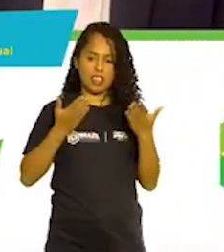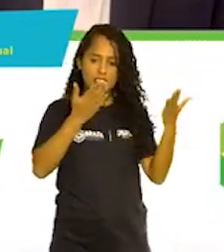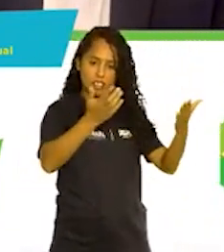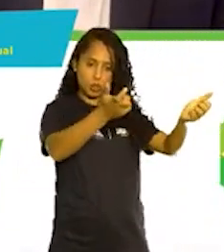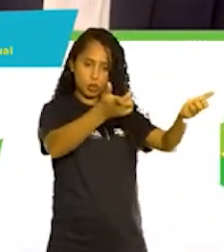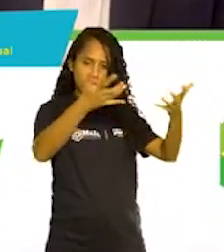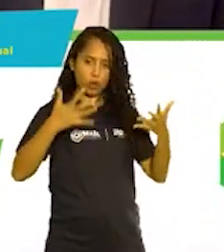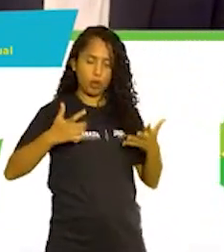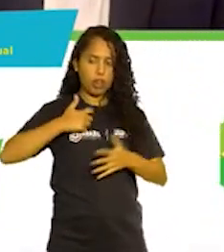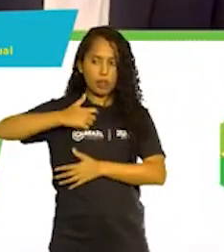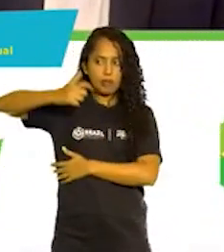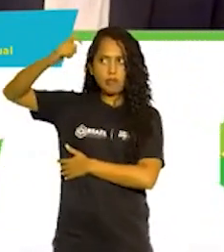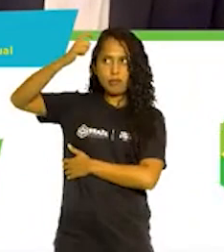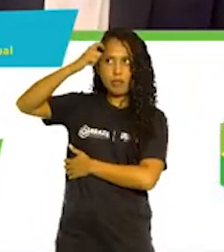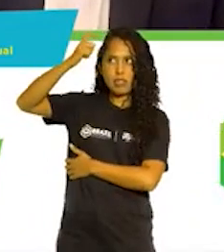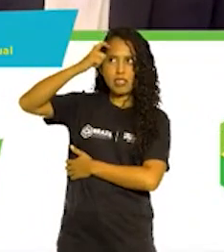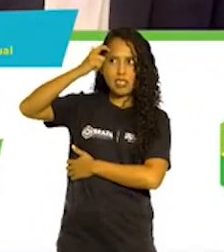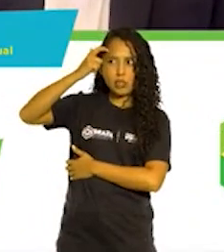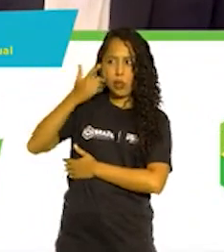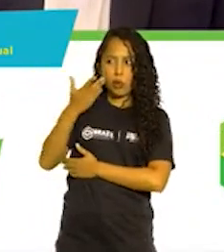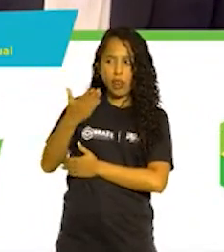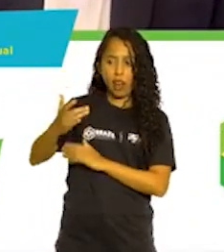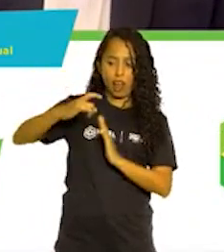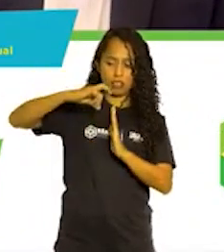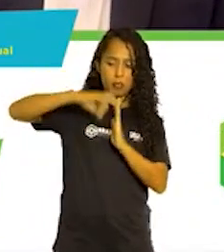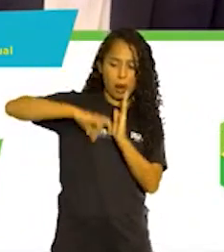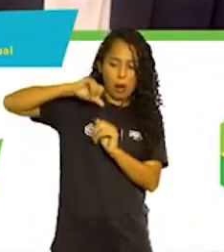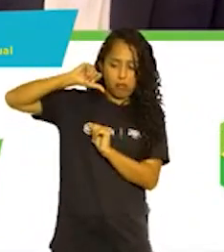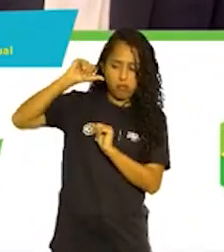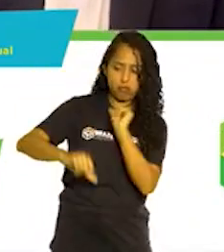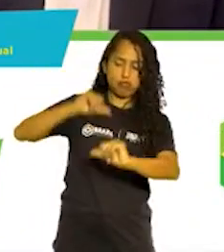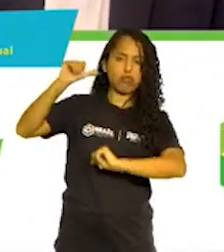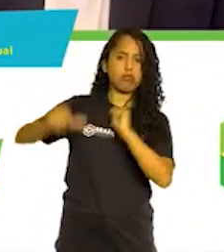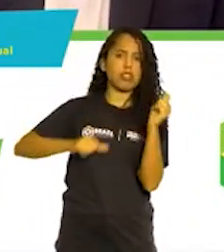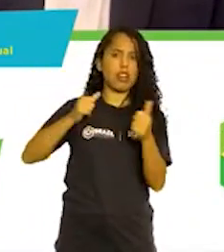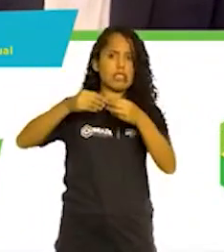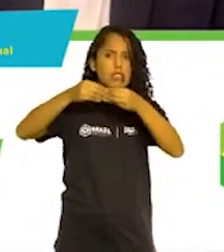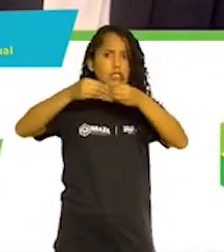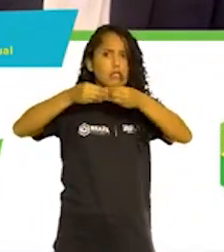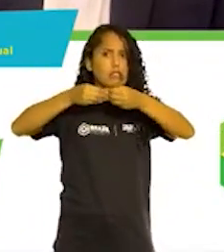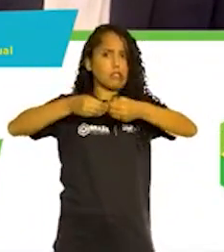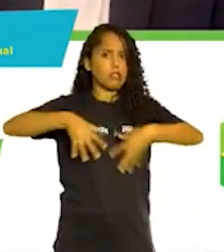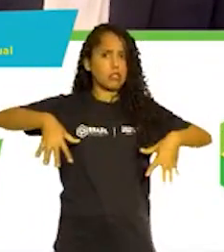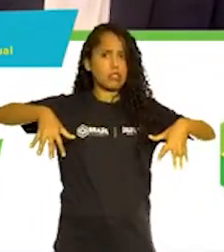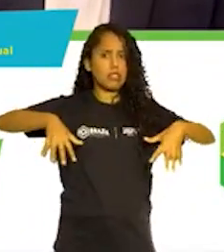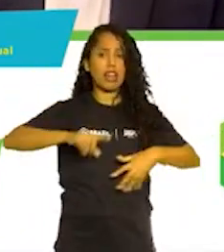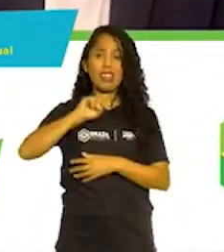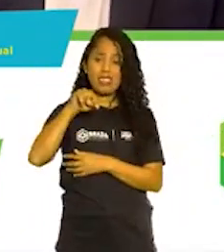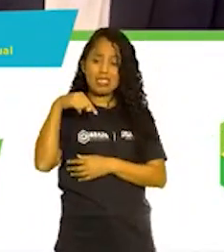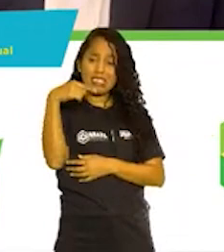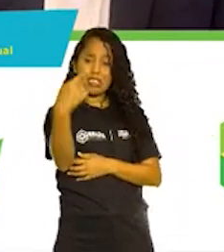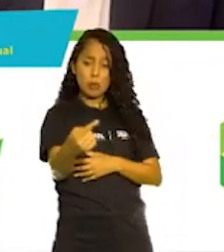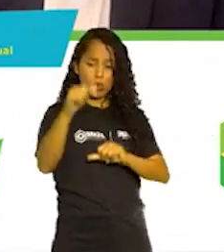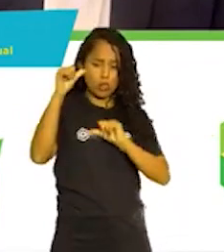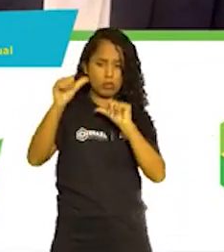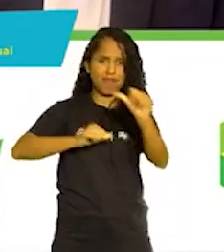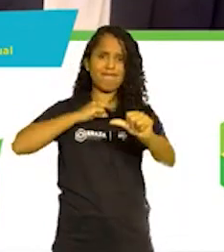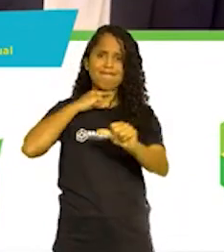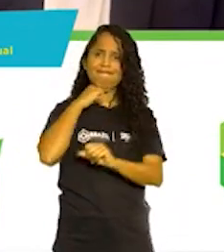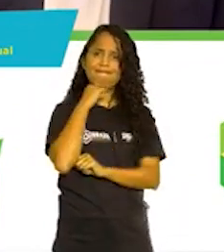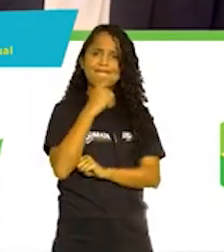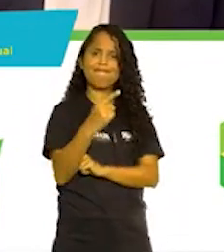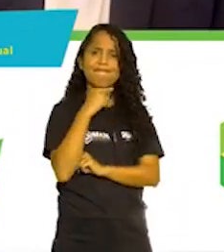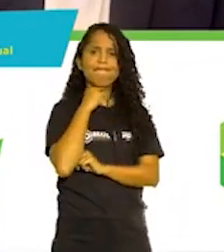estamos em reforma o tempo todo, reforma. E, no final, as reformas não conseguem, de fato,